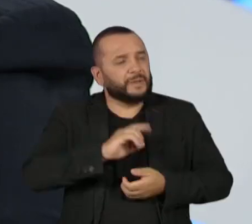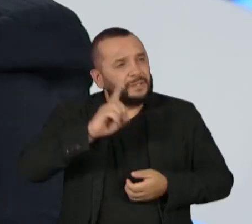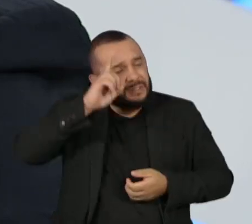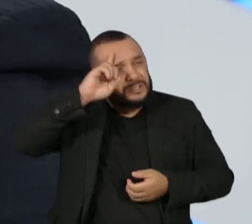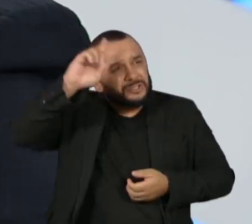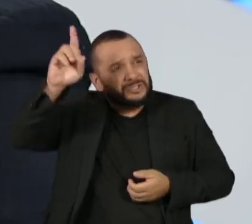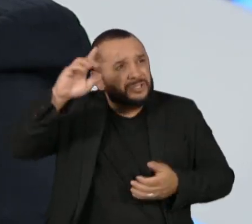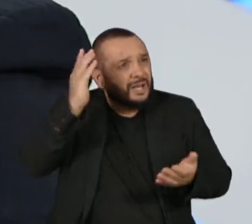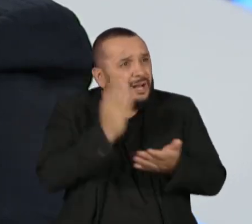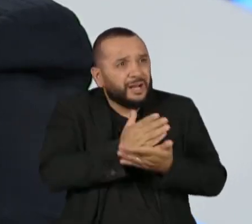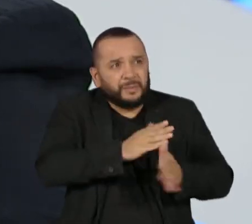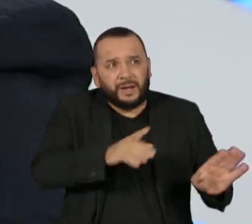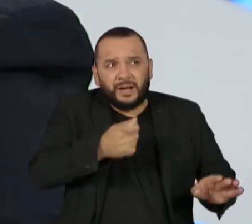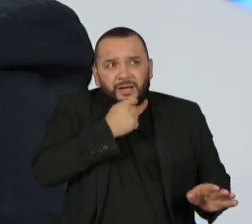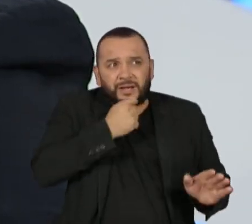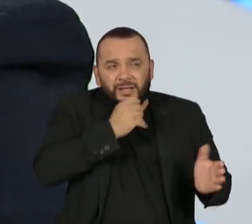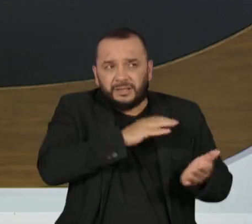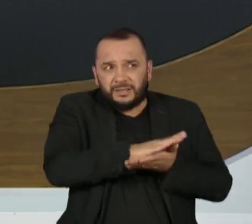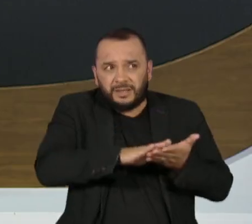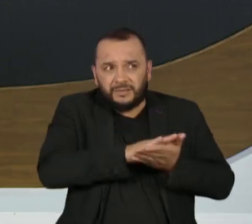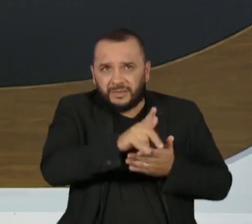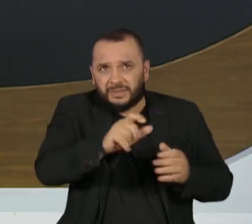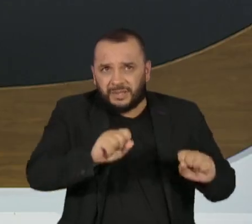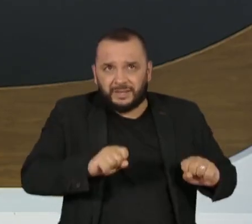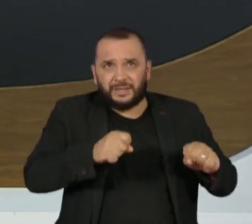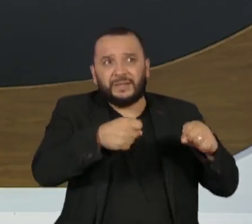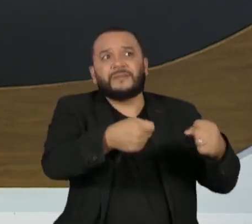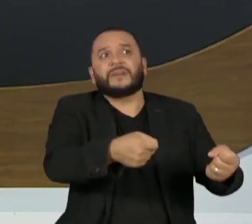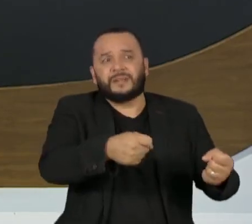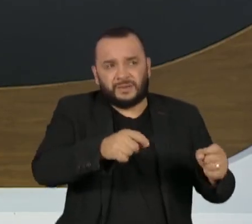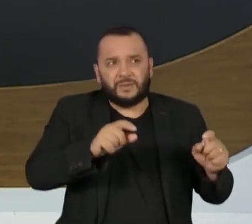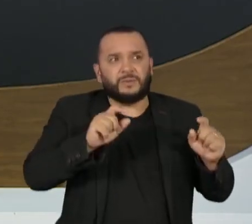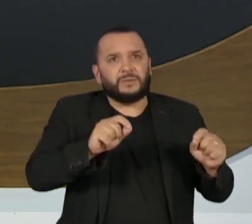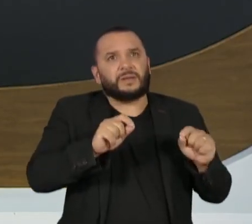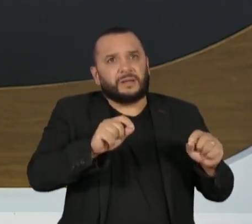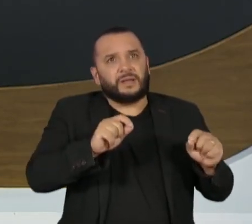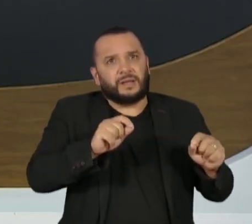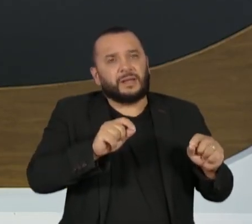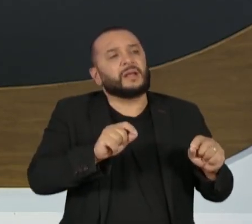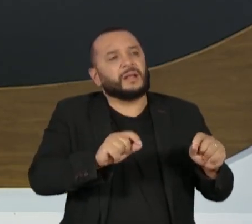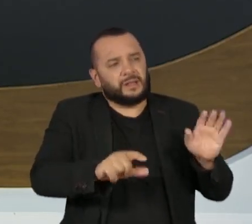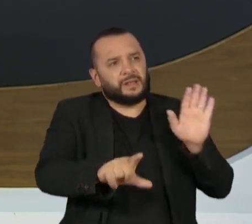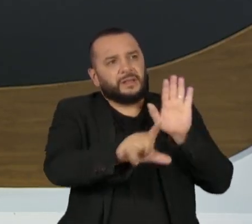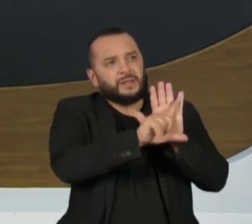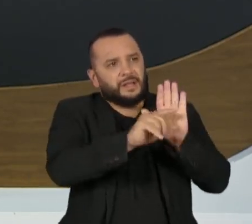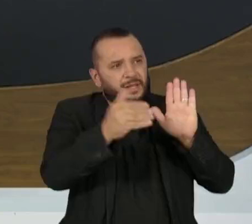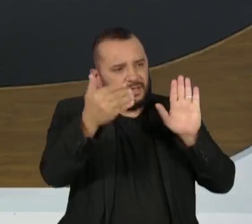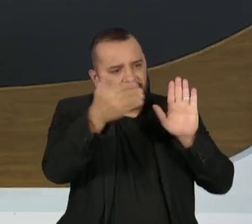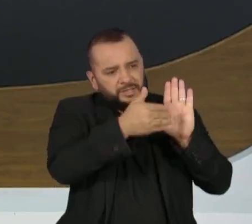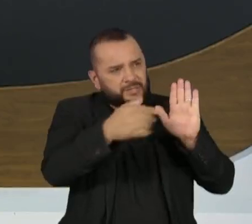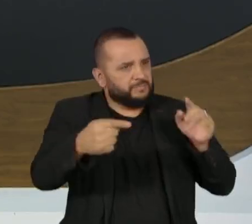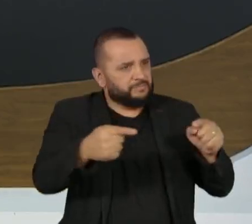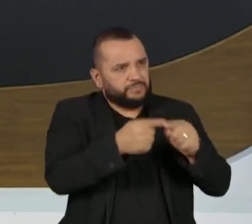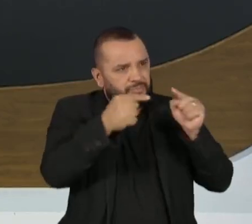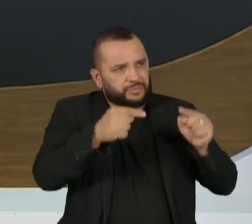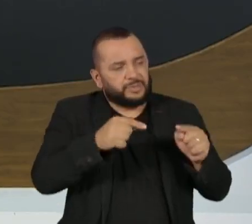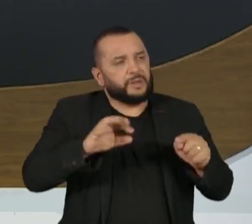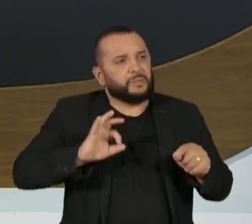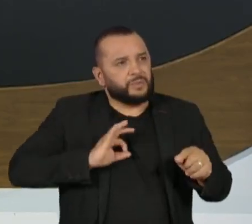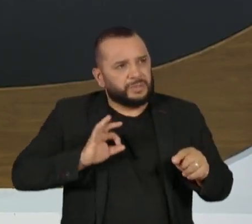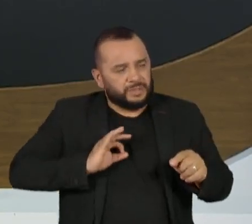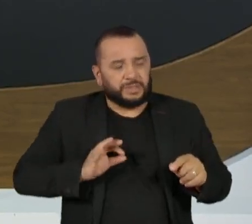para acabar. O senhor há pouco defendeu a extrema legalidade, inclusive das ações das polícias, do